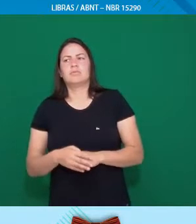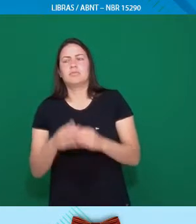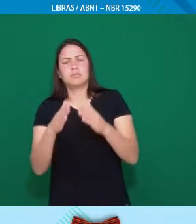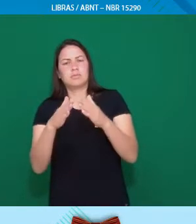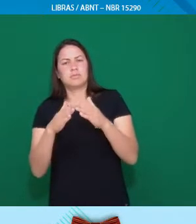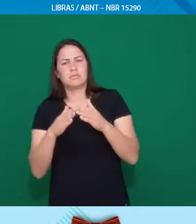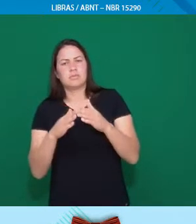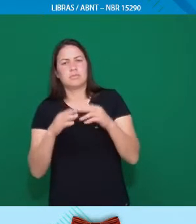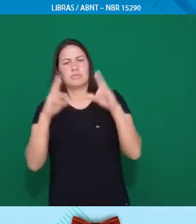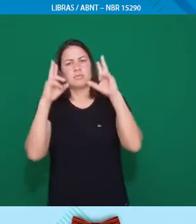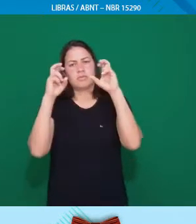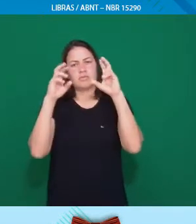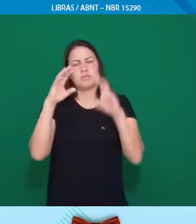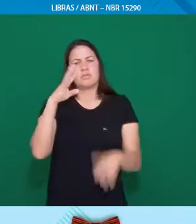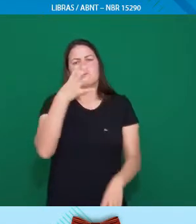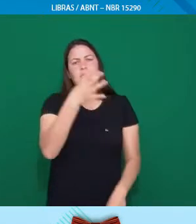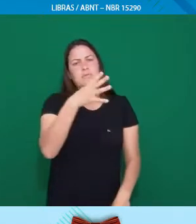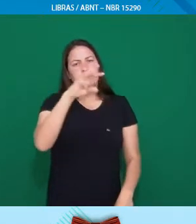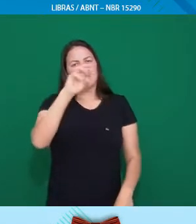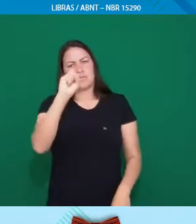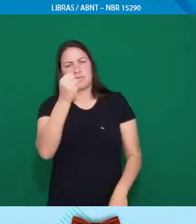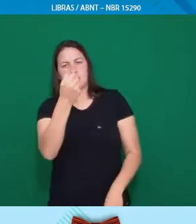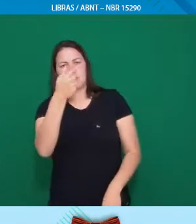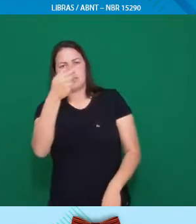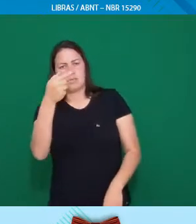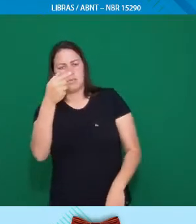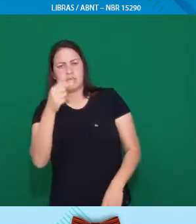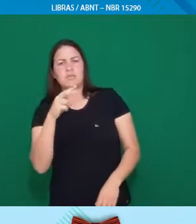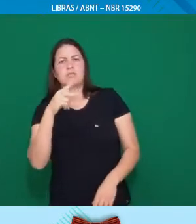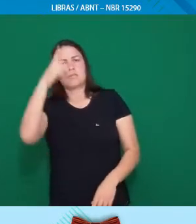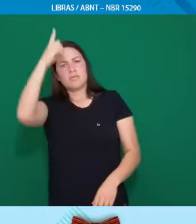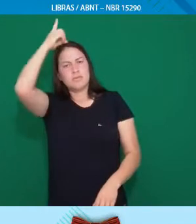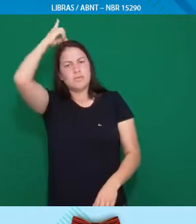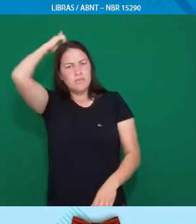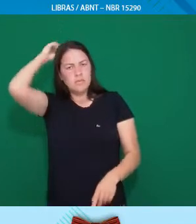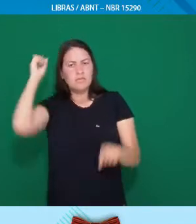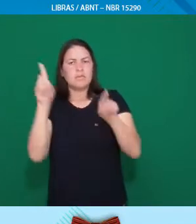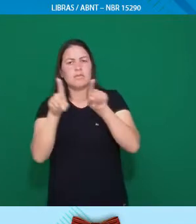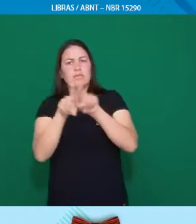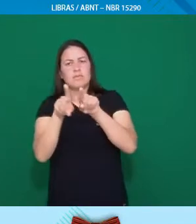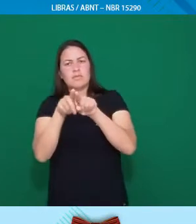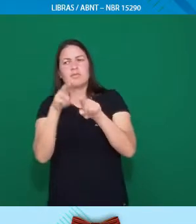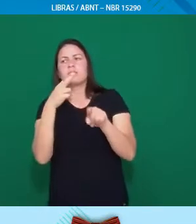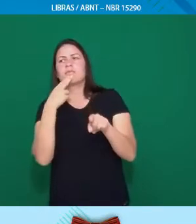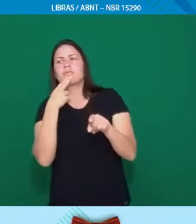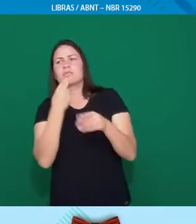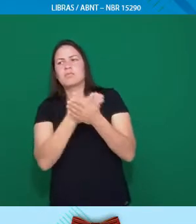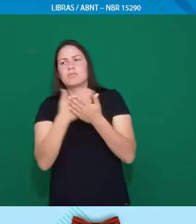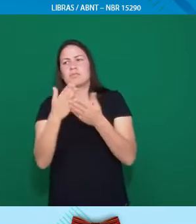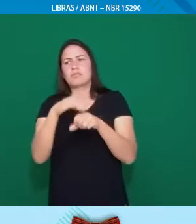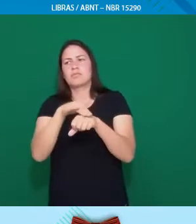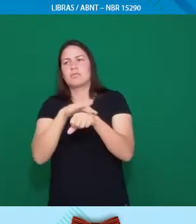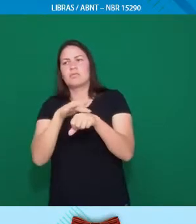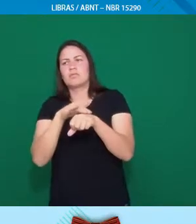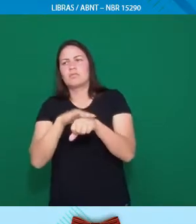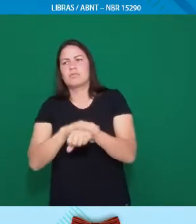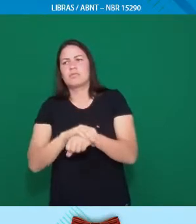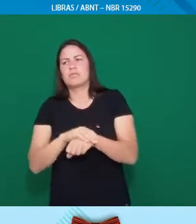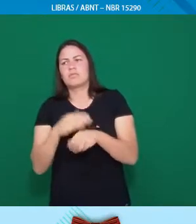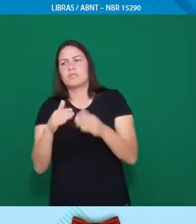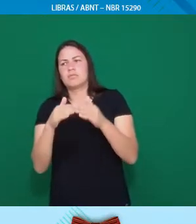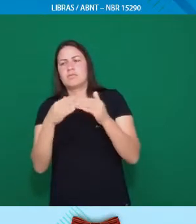passamos a indicação 487 dos vereadores Cláudio Almeida da Silva e João Rios de Oliveira coloca em discussão